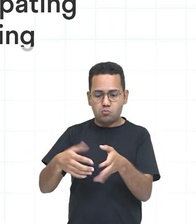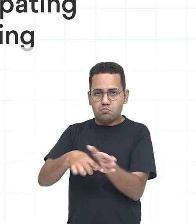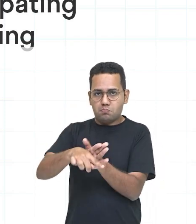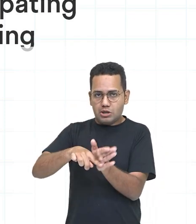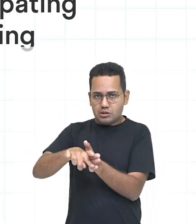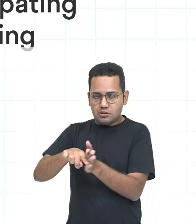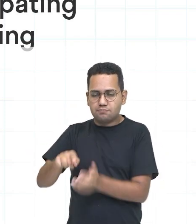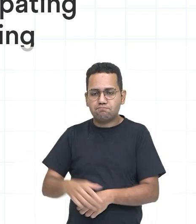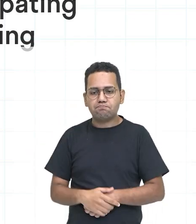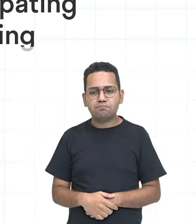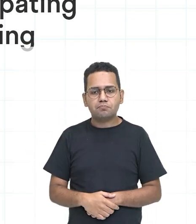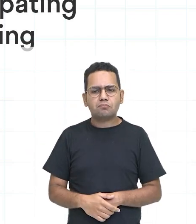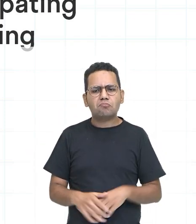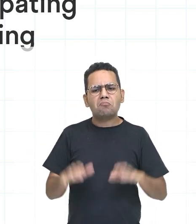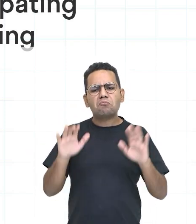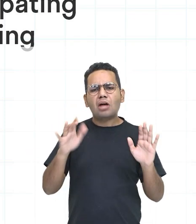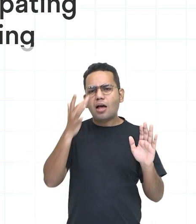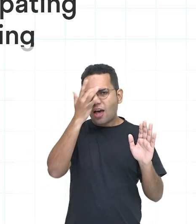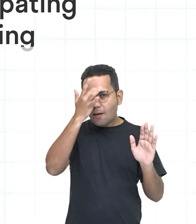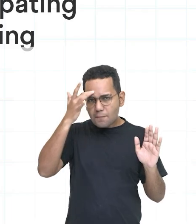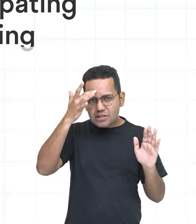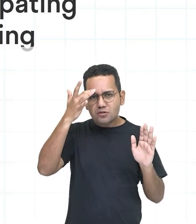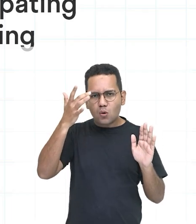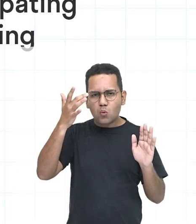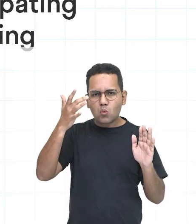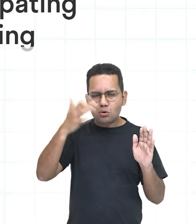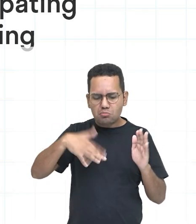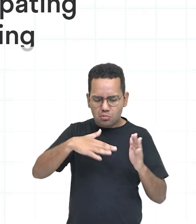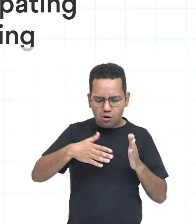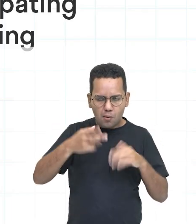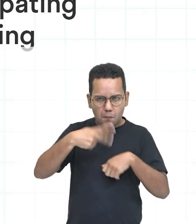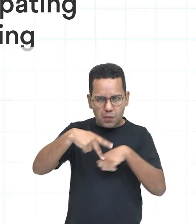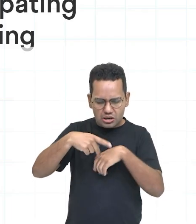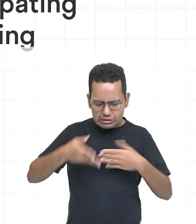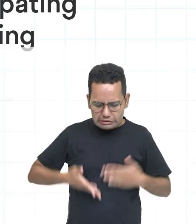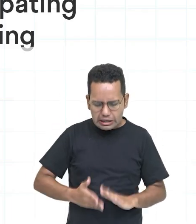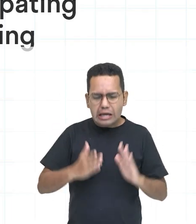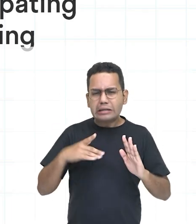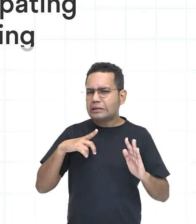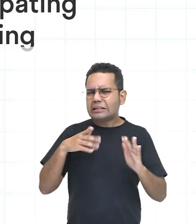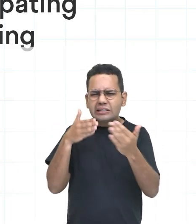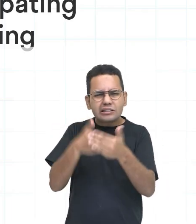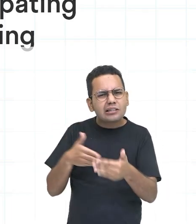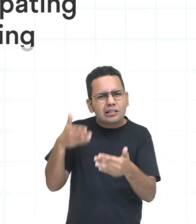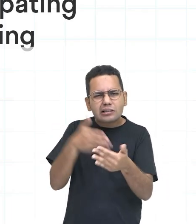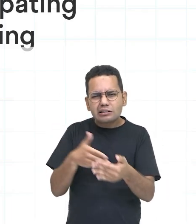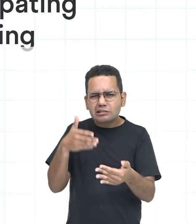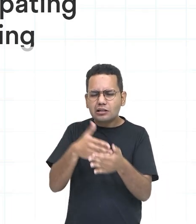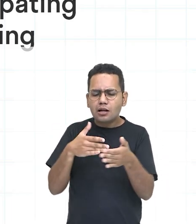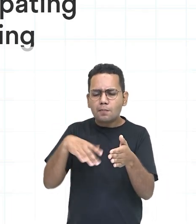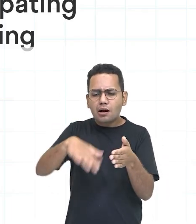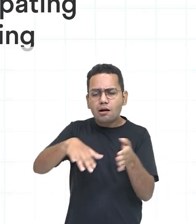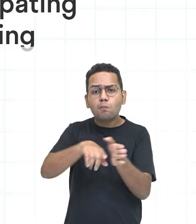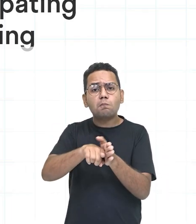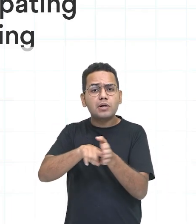eles encontram, né, essas barreiras aí para publicar seus trabalhos, né, suas pesquisas. Então, ele precisa aí